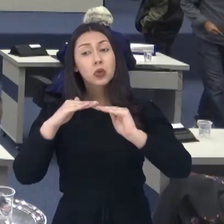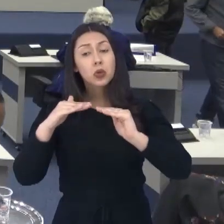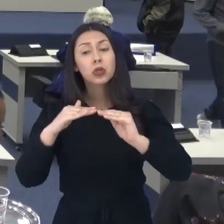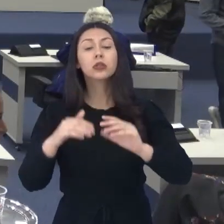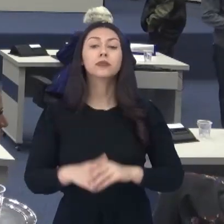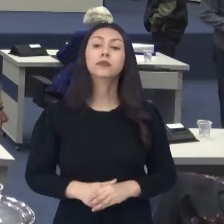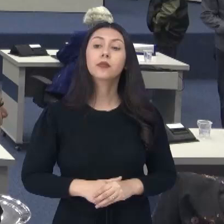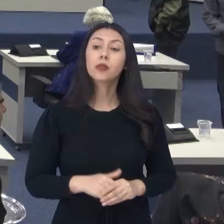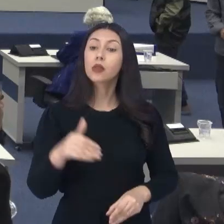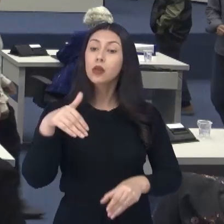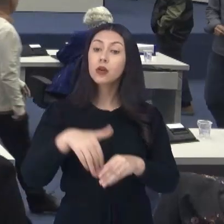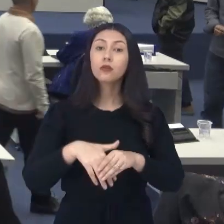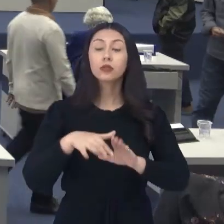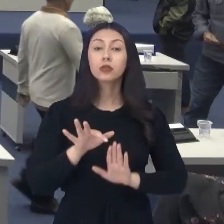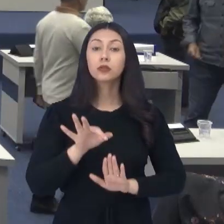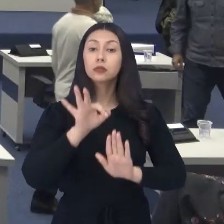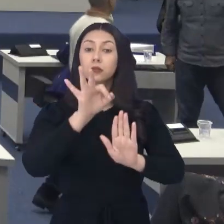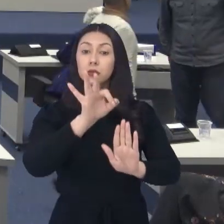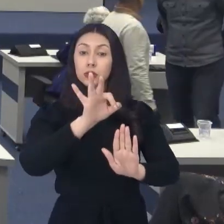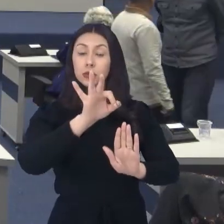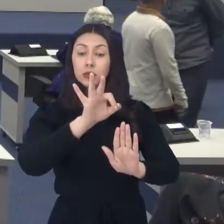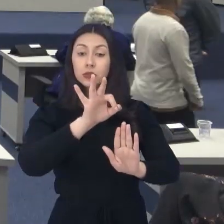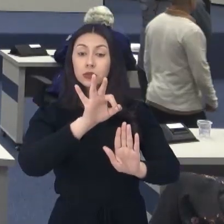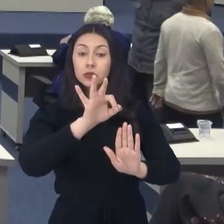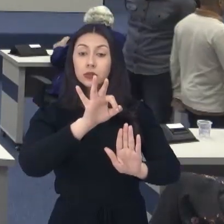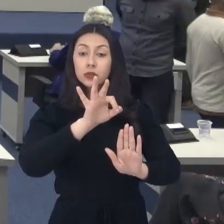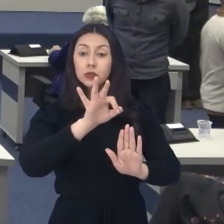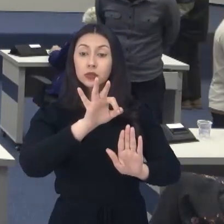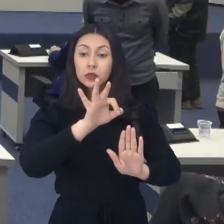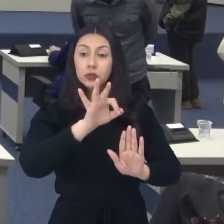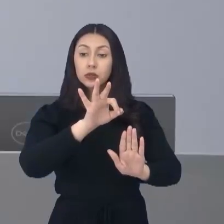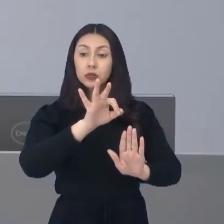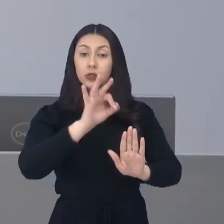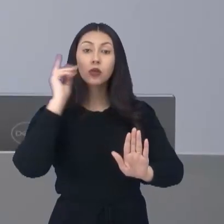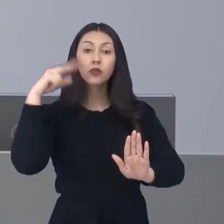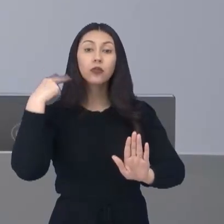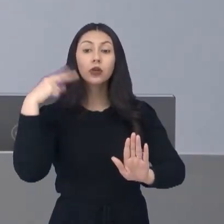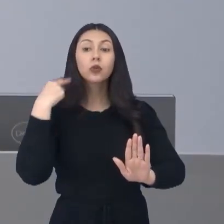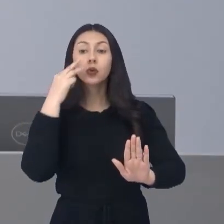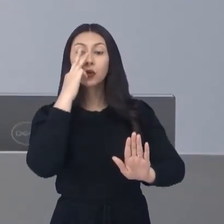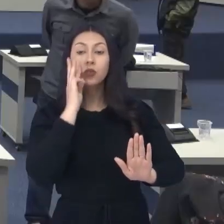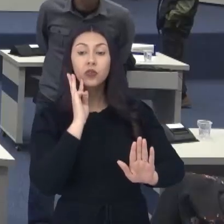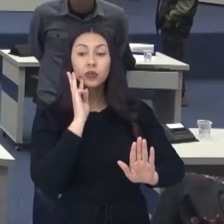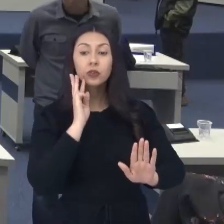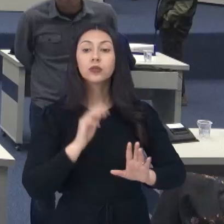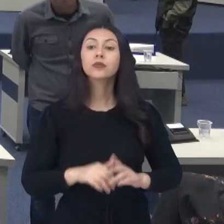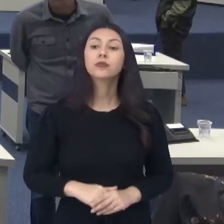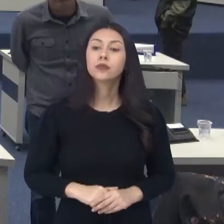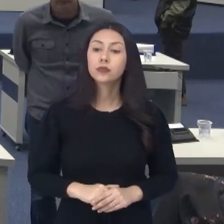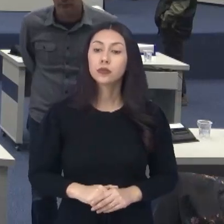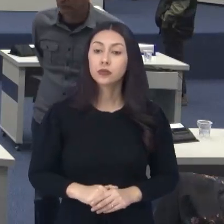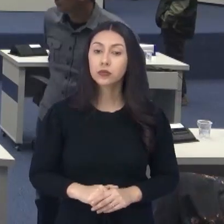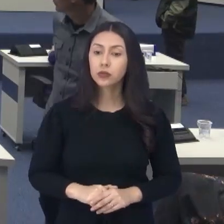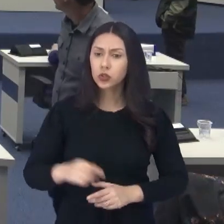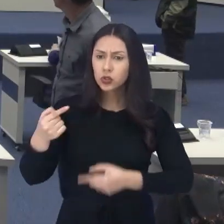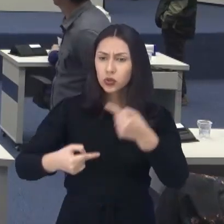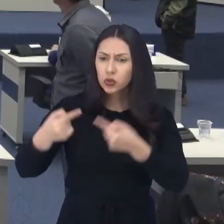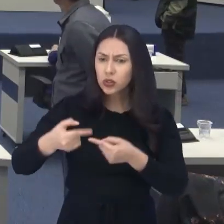encaminhamentos de votação, o já está encaminhado. Vereador Walter Resch. Já passou a